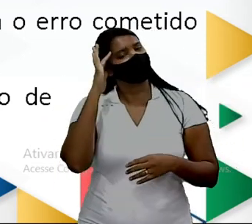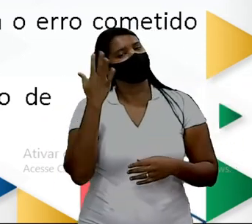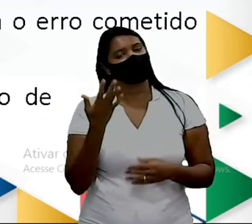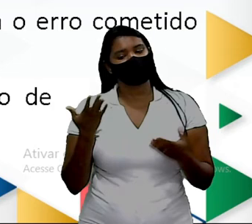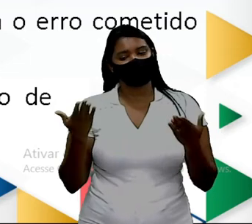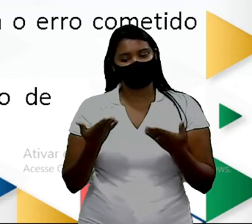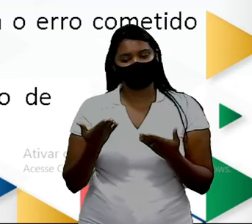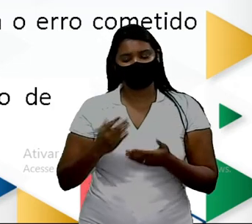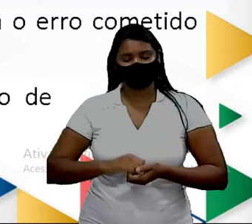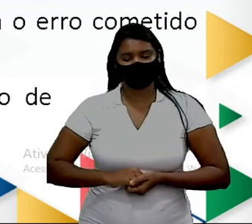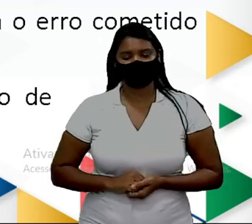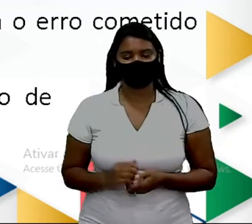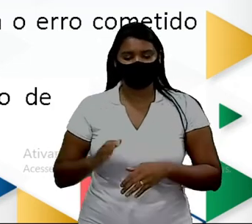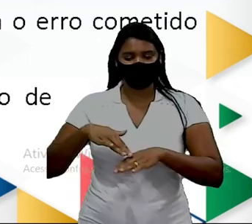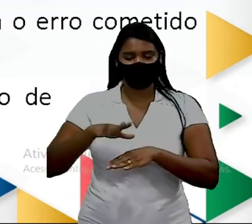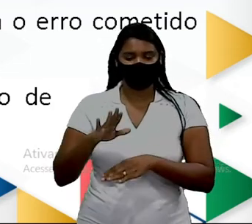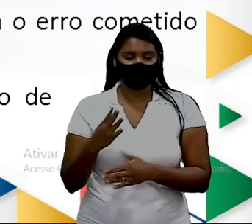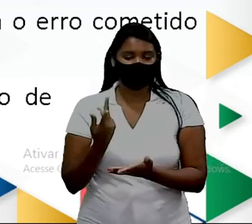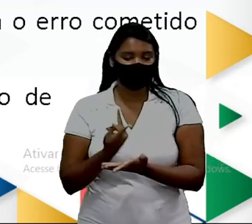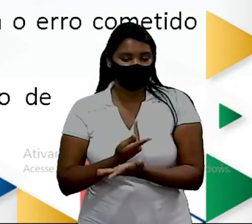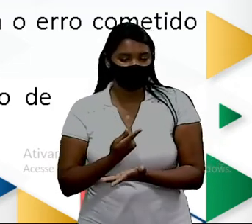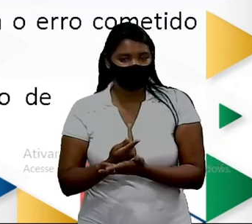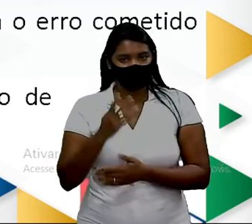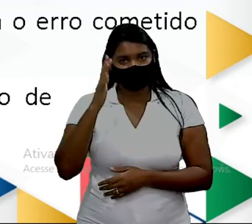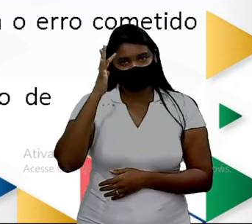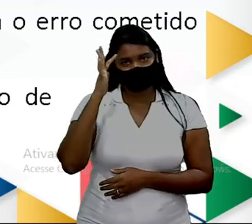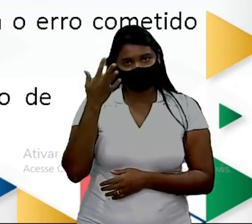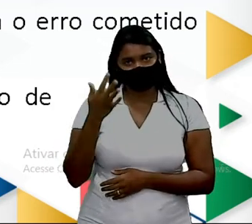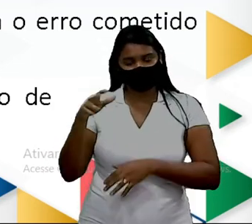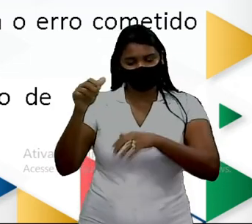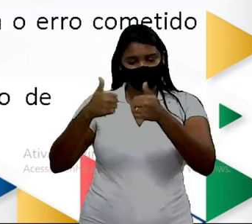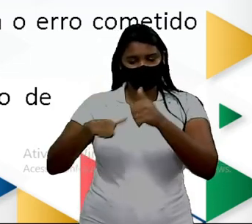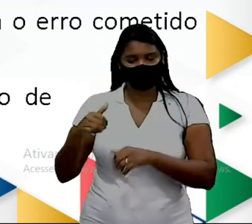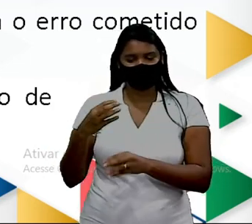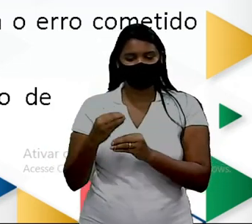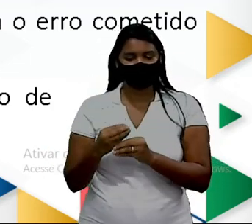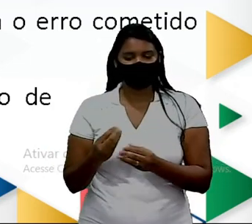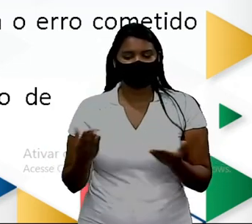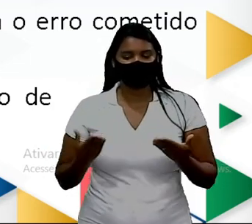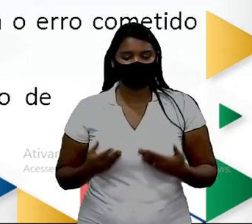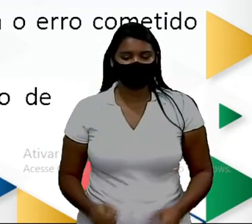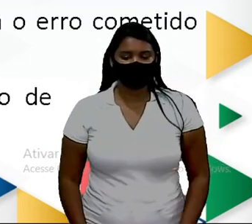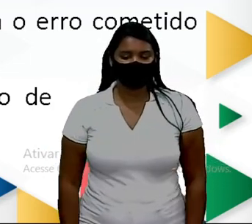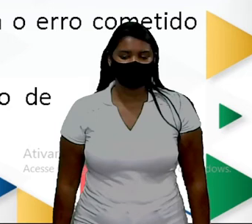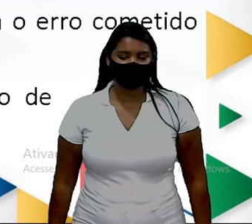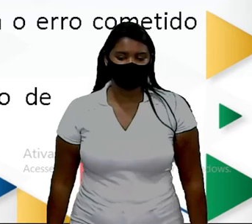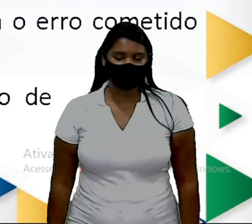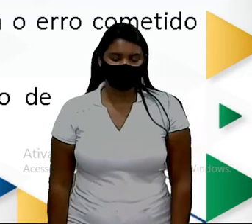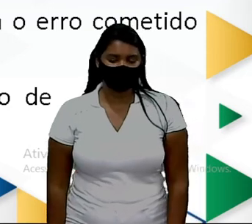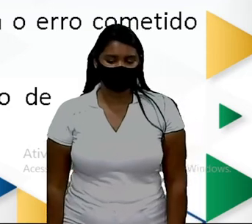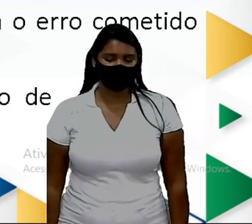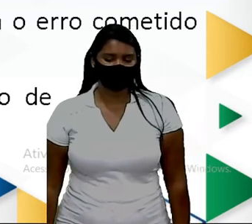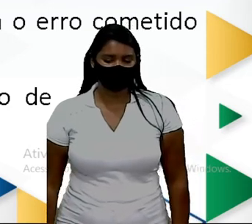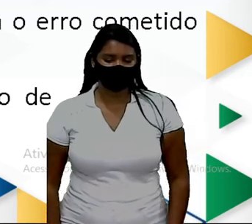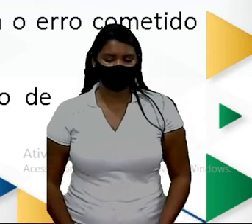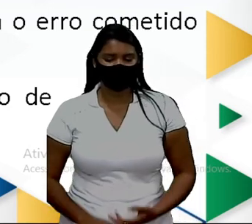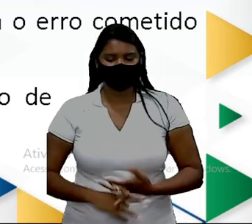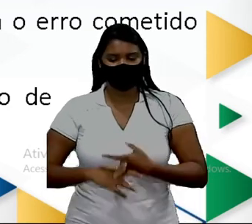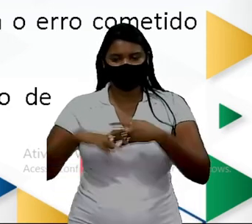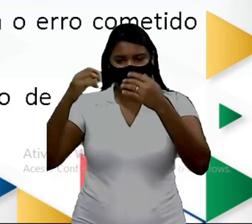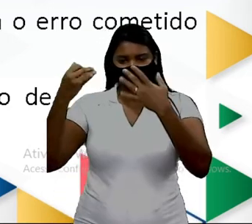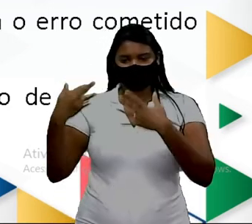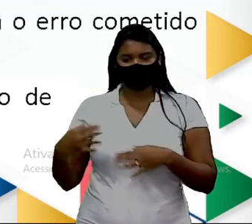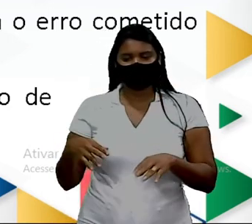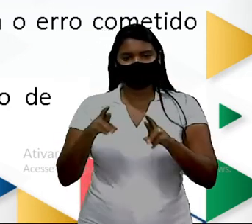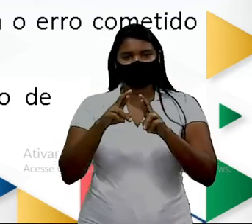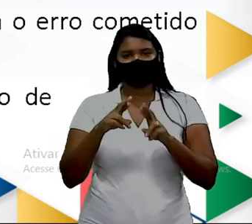uma equação, mas cometeu um erro na resolução. Observa aí. Vamos olhar, né? Qual foi o erro que ele cometeu.